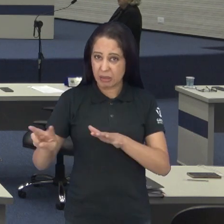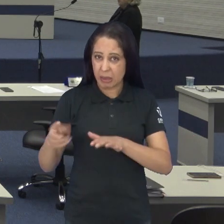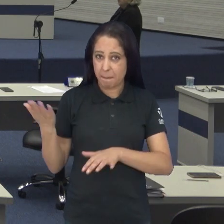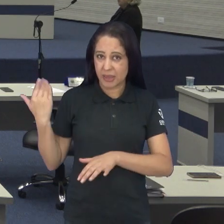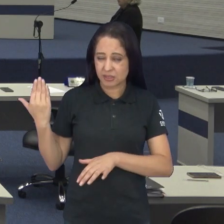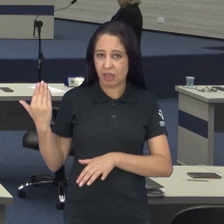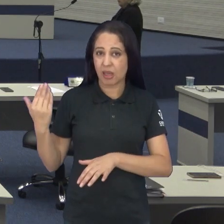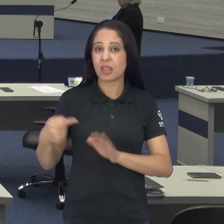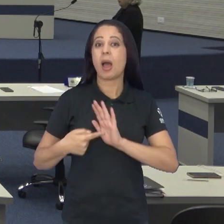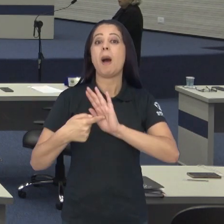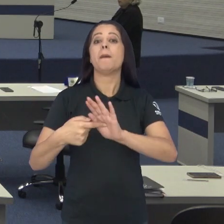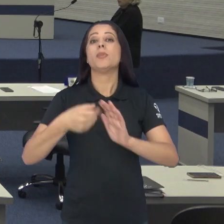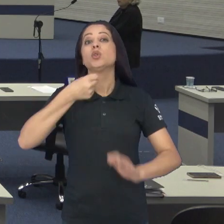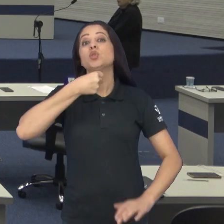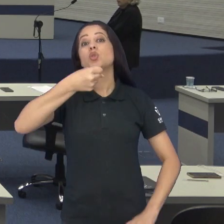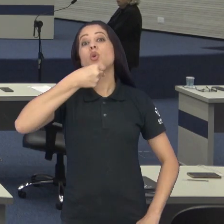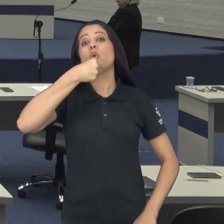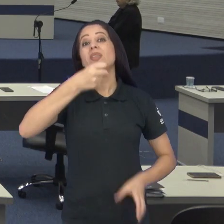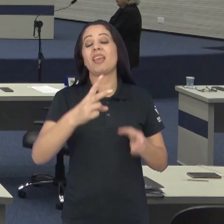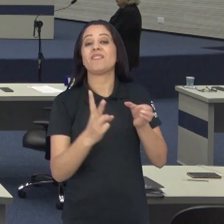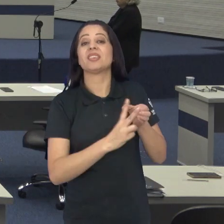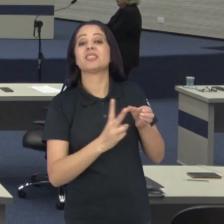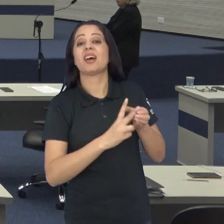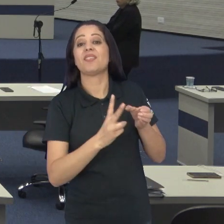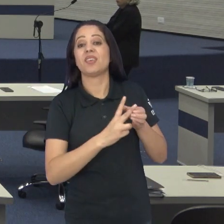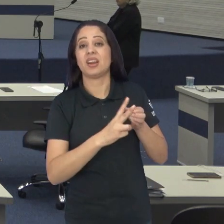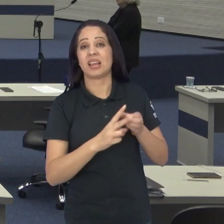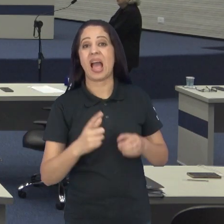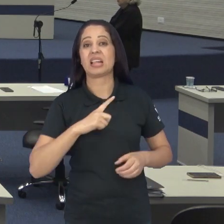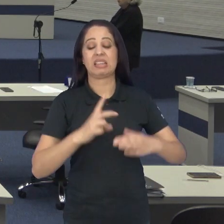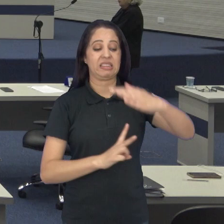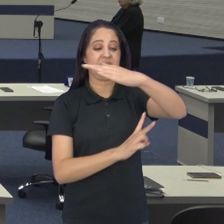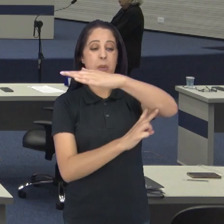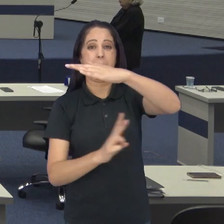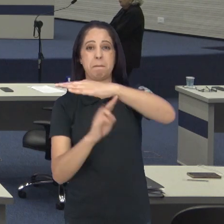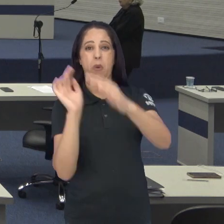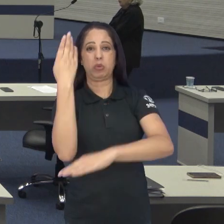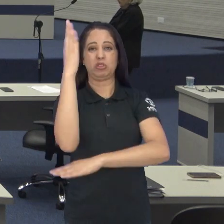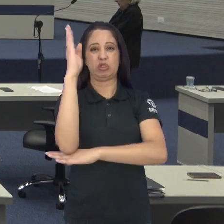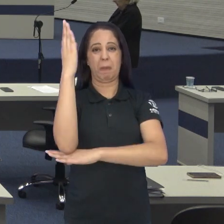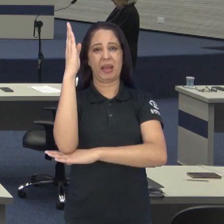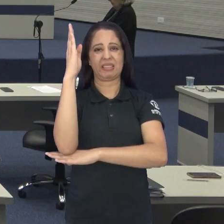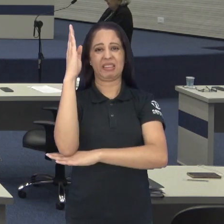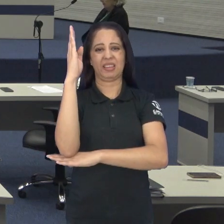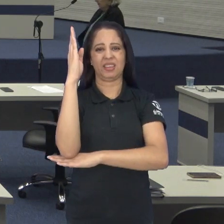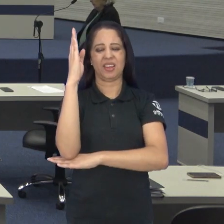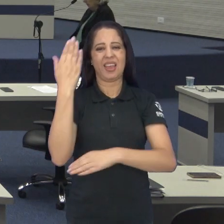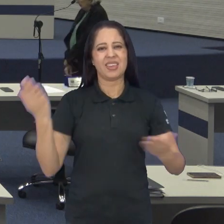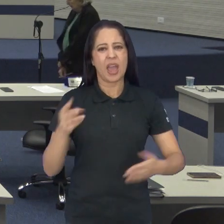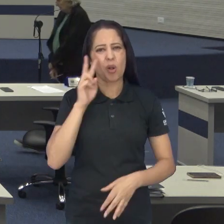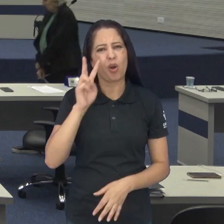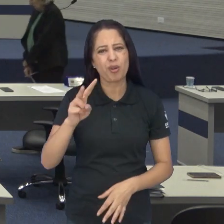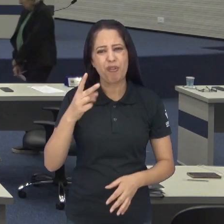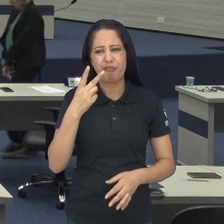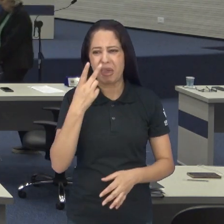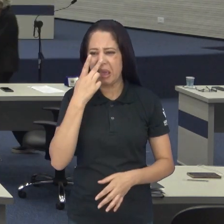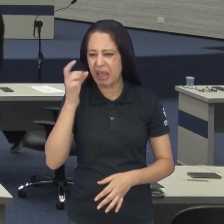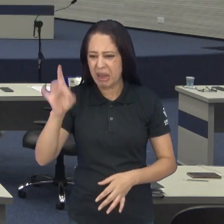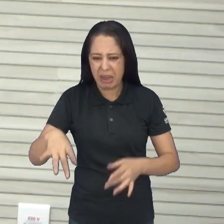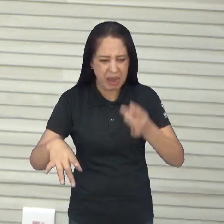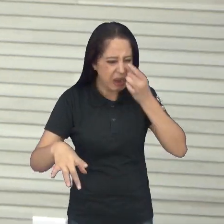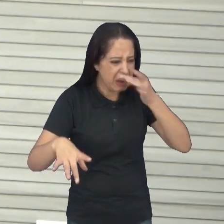Vanguarda com aquela ponte escorada com estrutura de madeira. E a gente vê todo esse lixo, todo esse desrespeito,